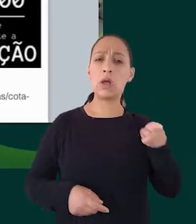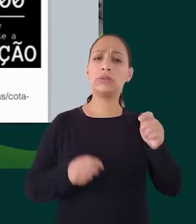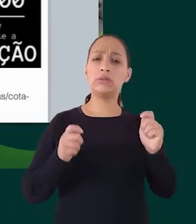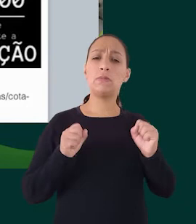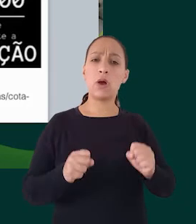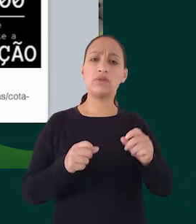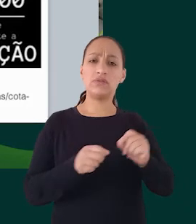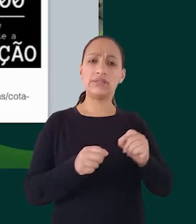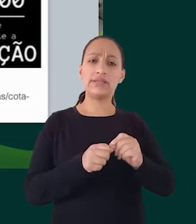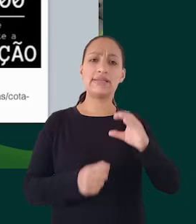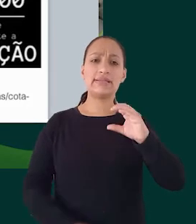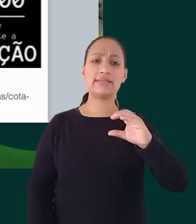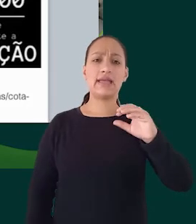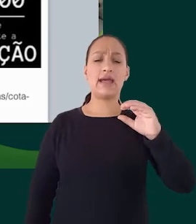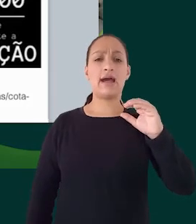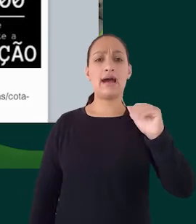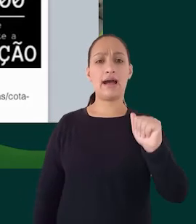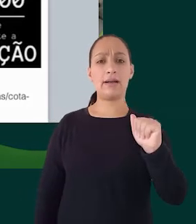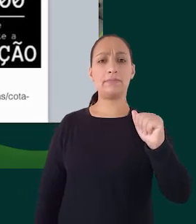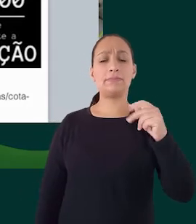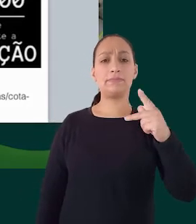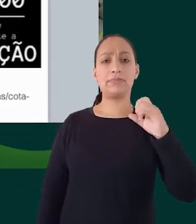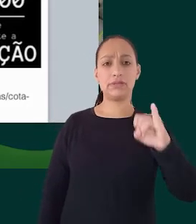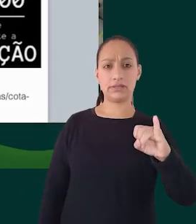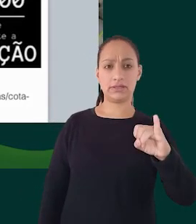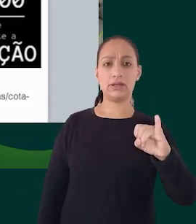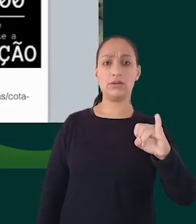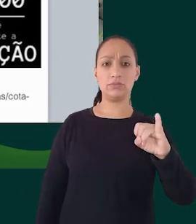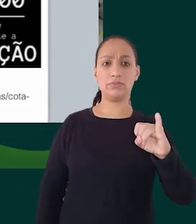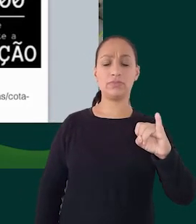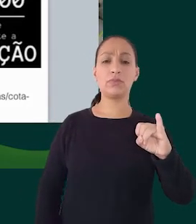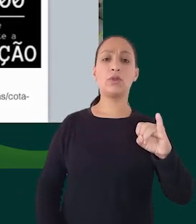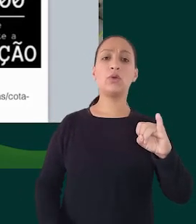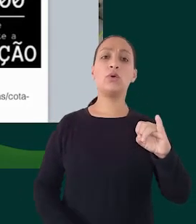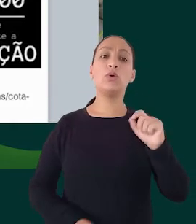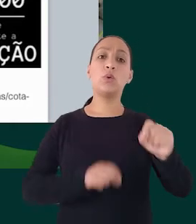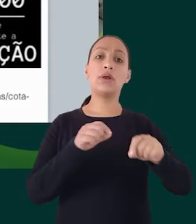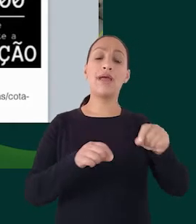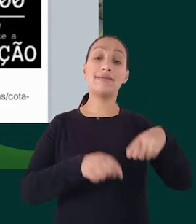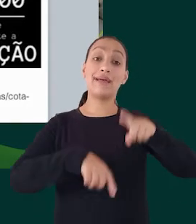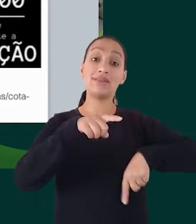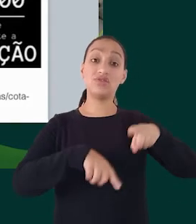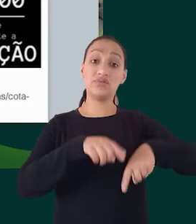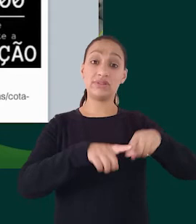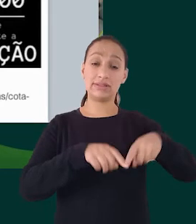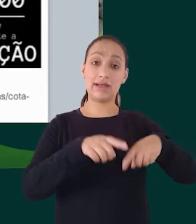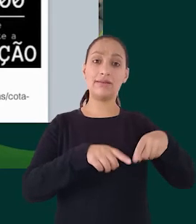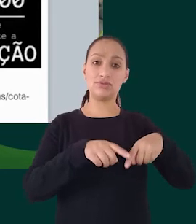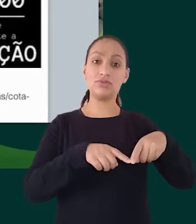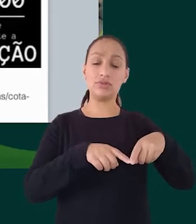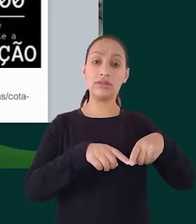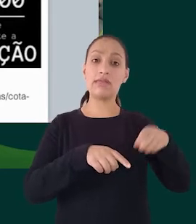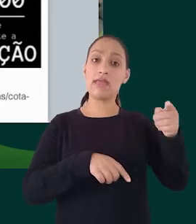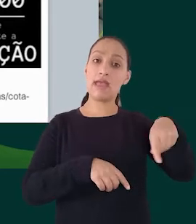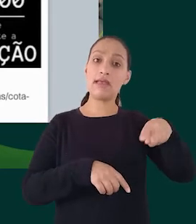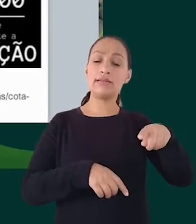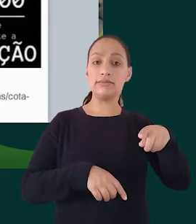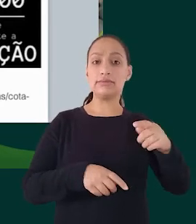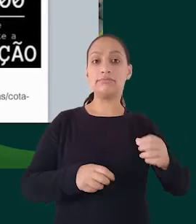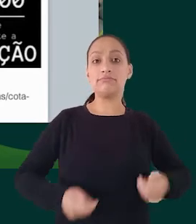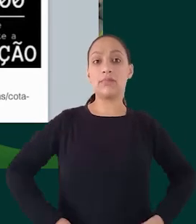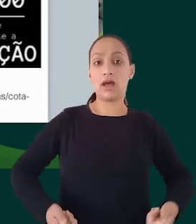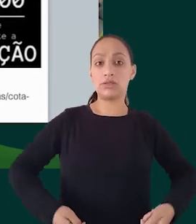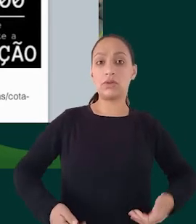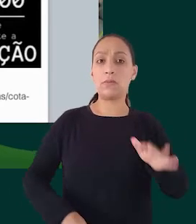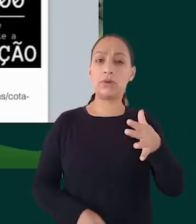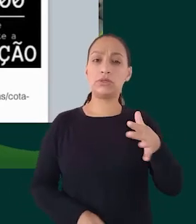eles chamam de CEAP, que é a cota para exercício da atividade parlamentar, que custa que é